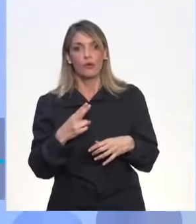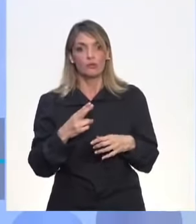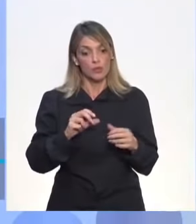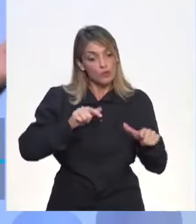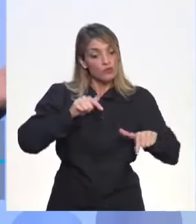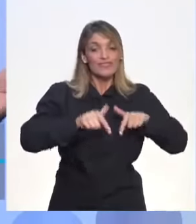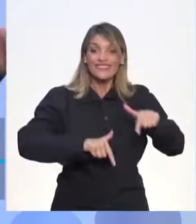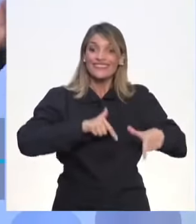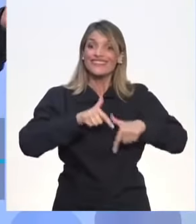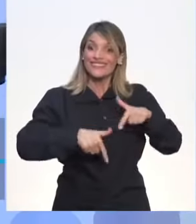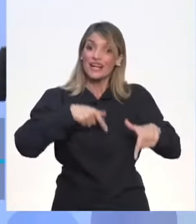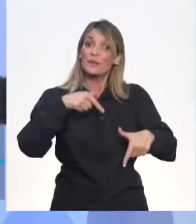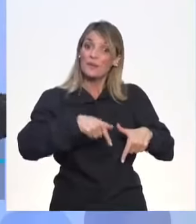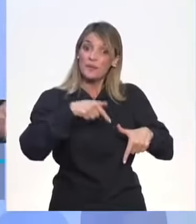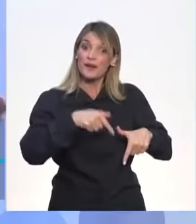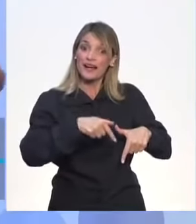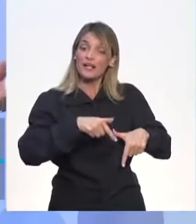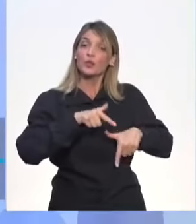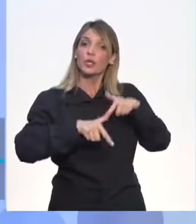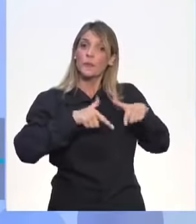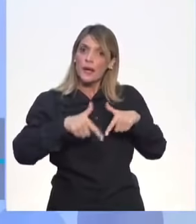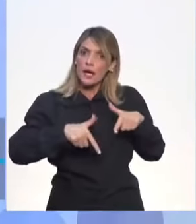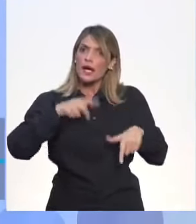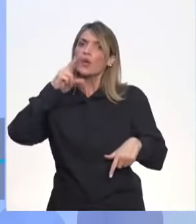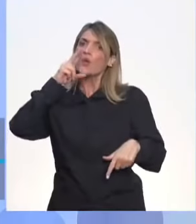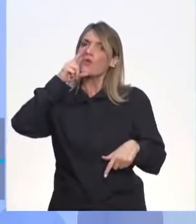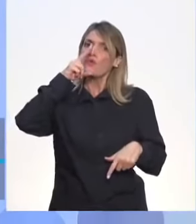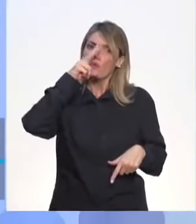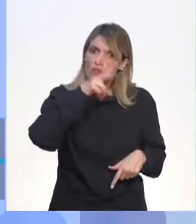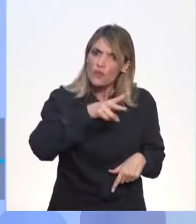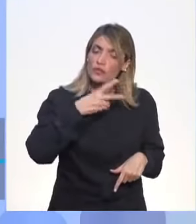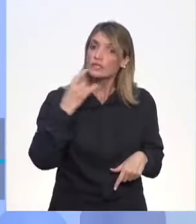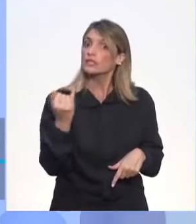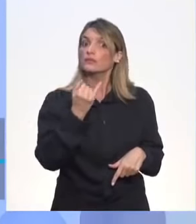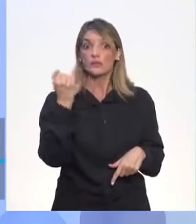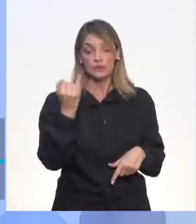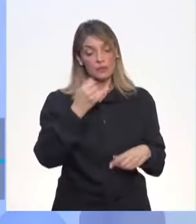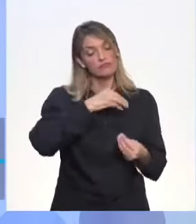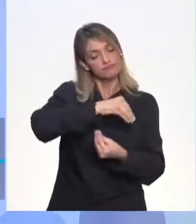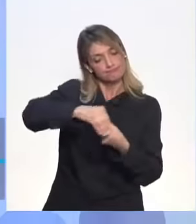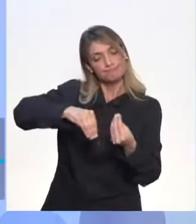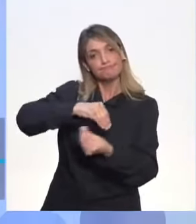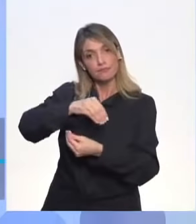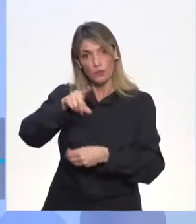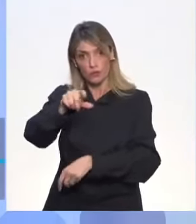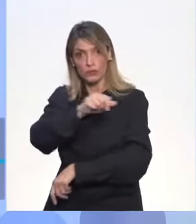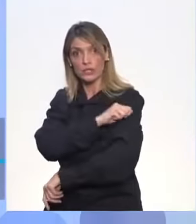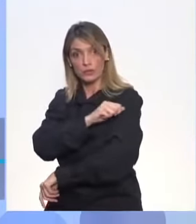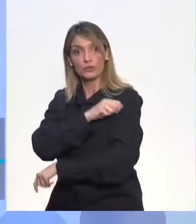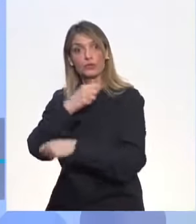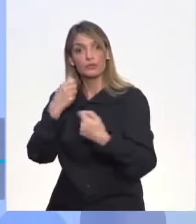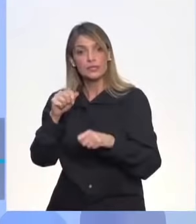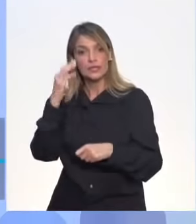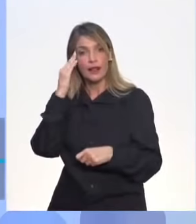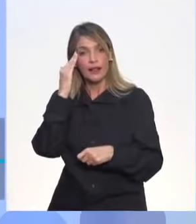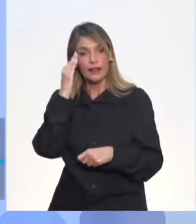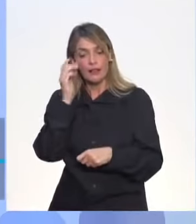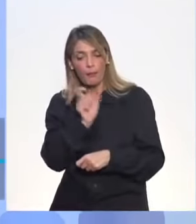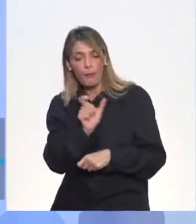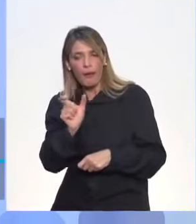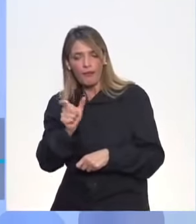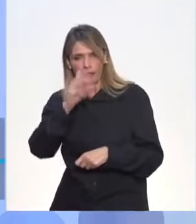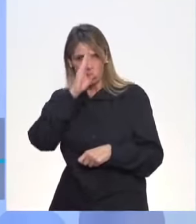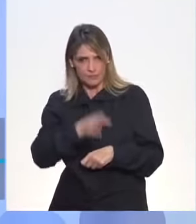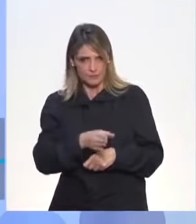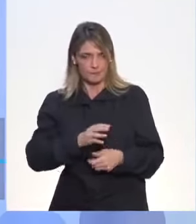um trabalho por isso que o trabalho a força né eles são grandezas envolvidas e você aluno tem que ficar ligado aí nessas palavras-chave